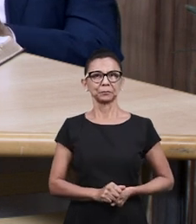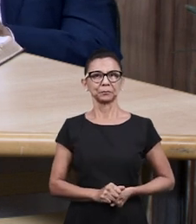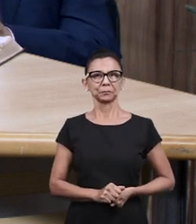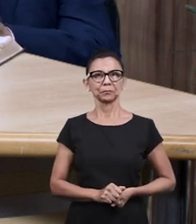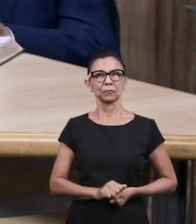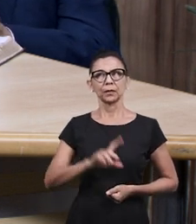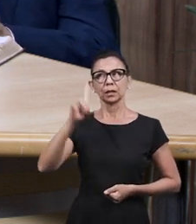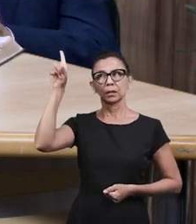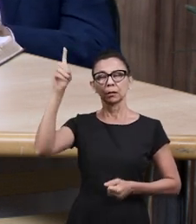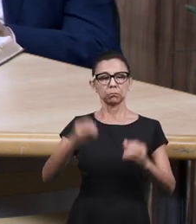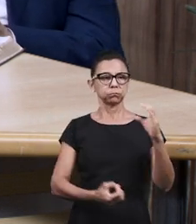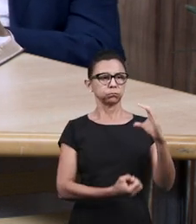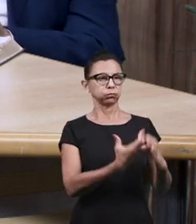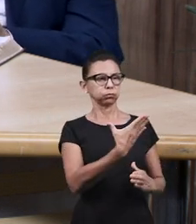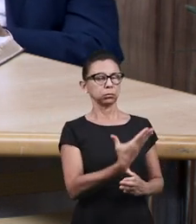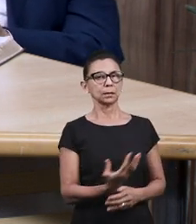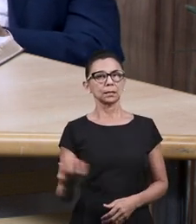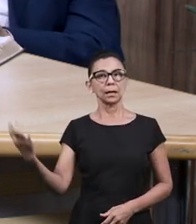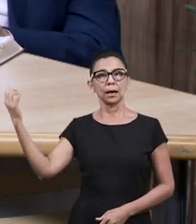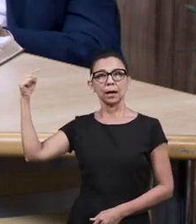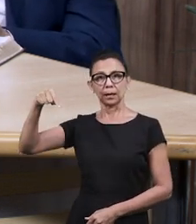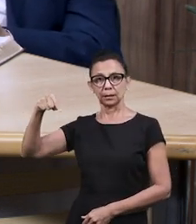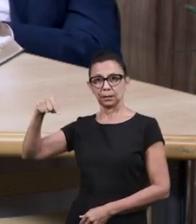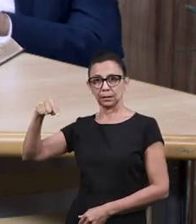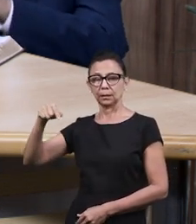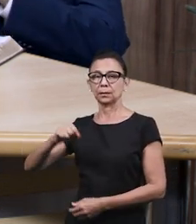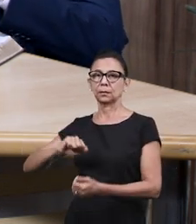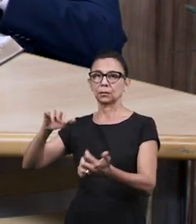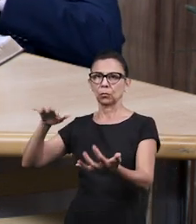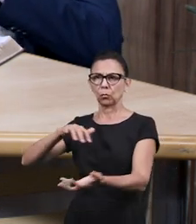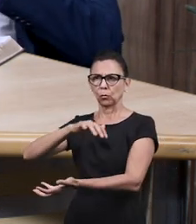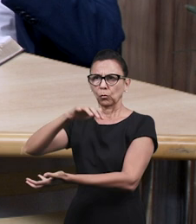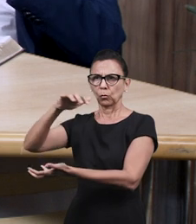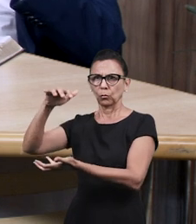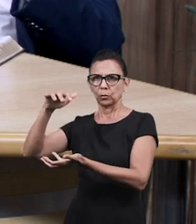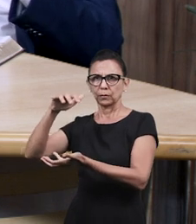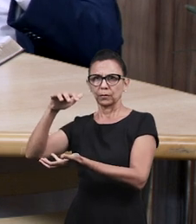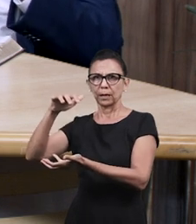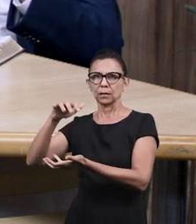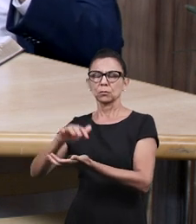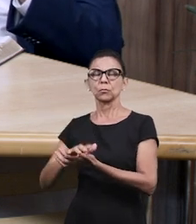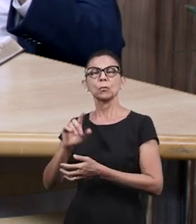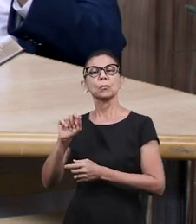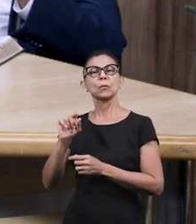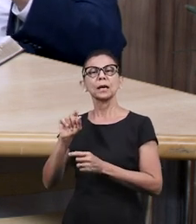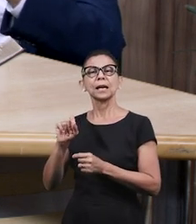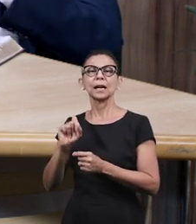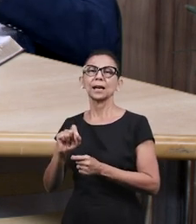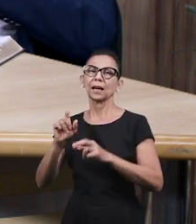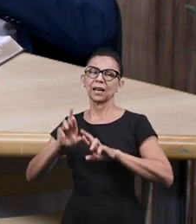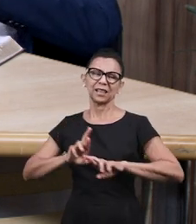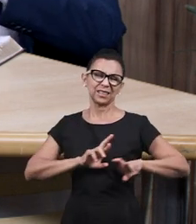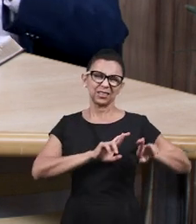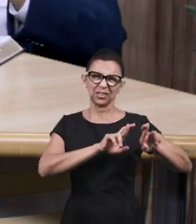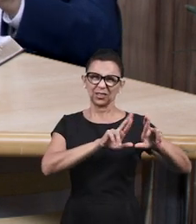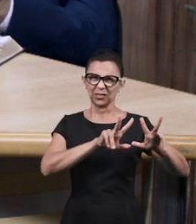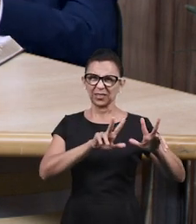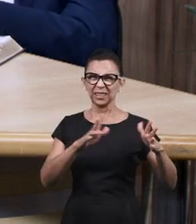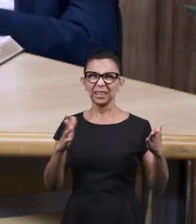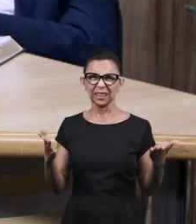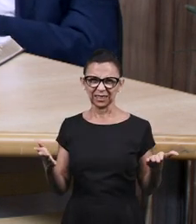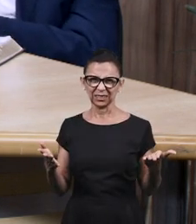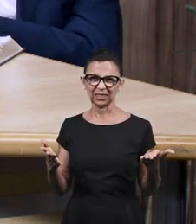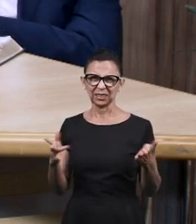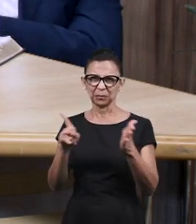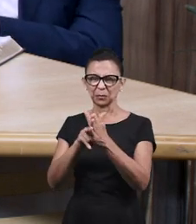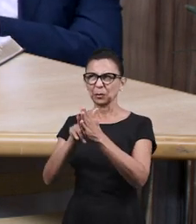universo da obra criadora. Já o universo da obra redentora é a eternidade de Deus, que está em outra dimensão que